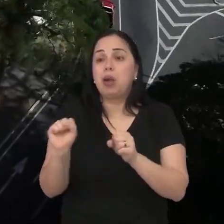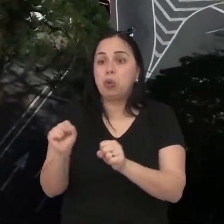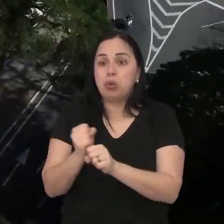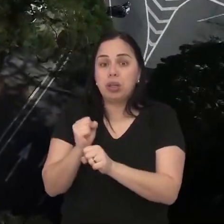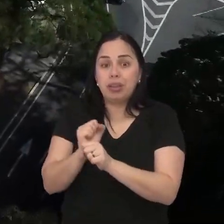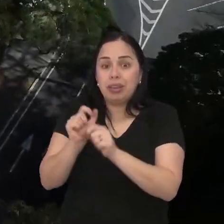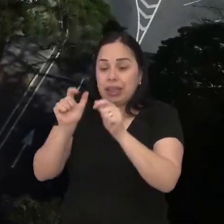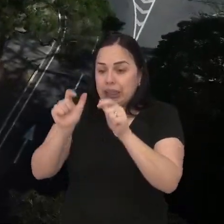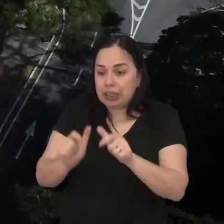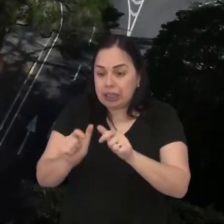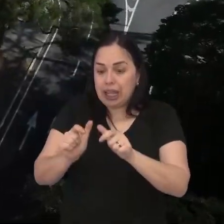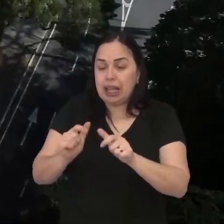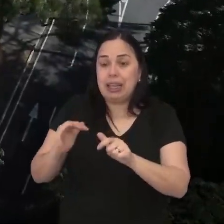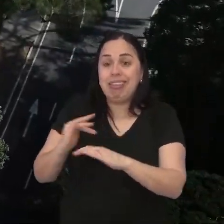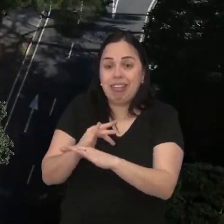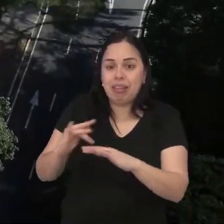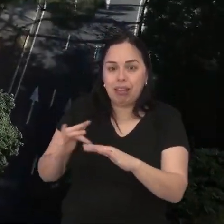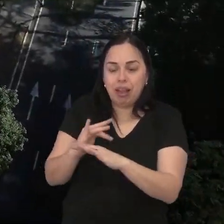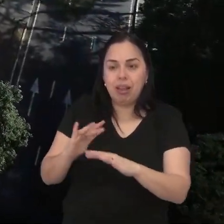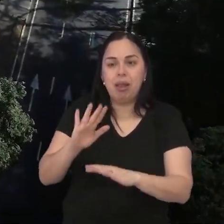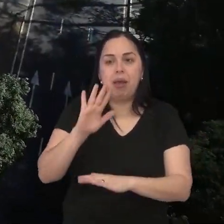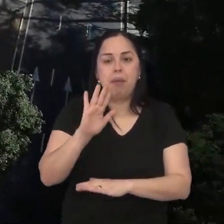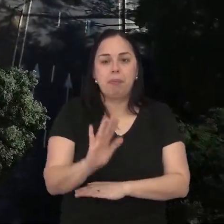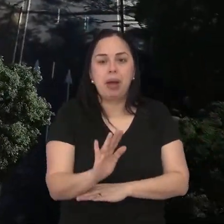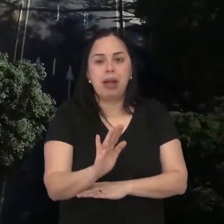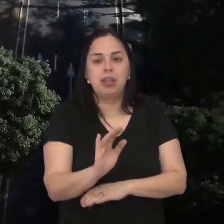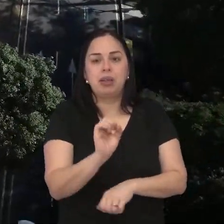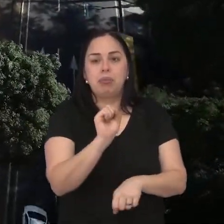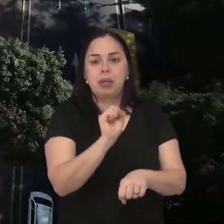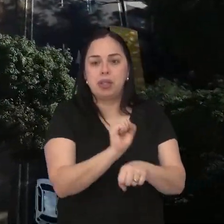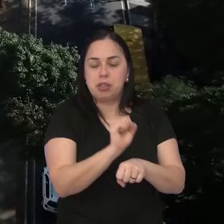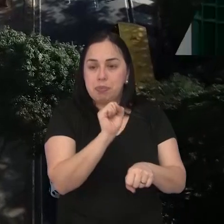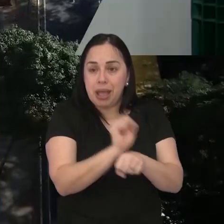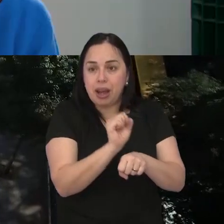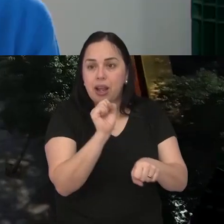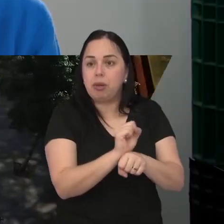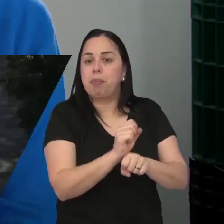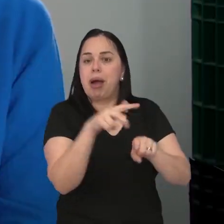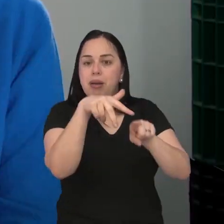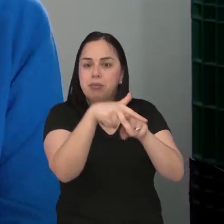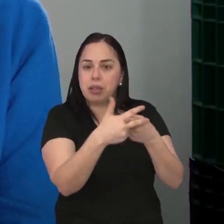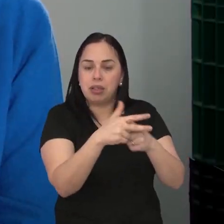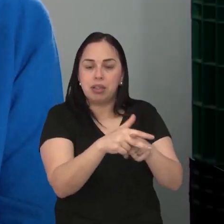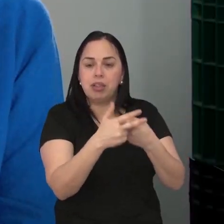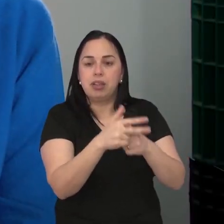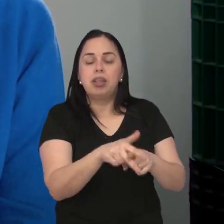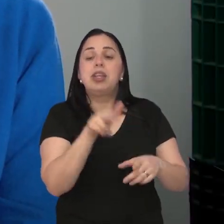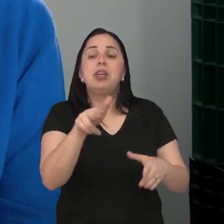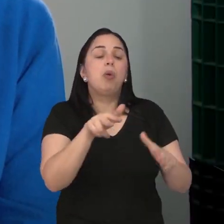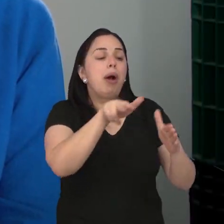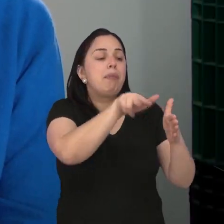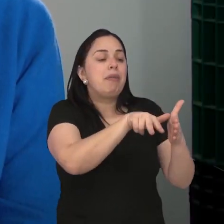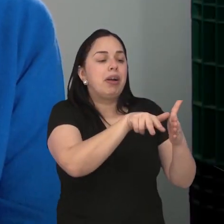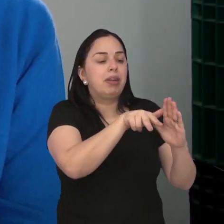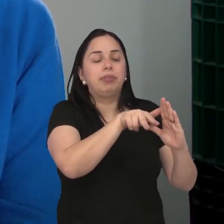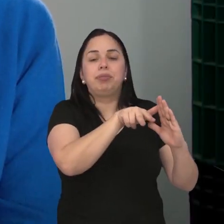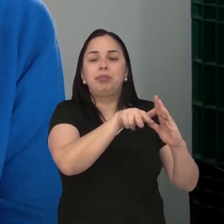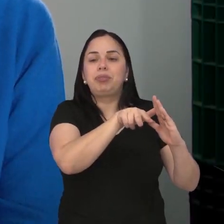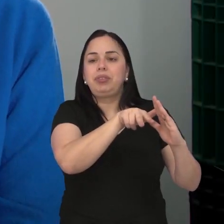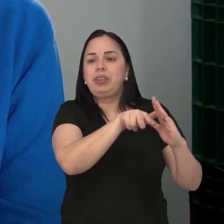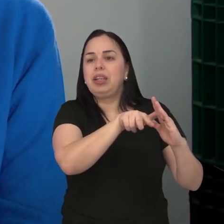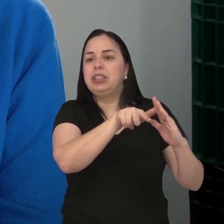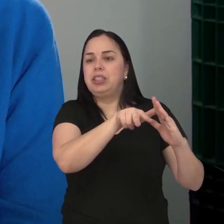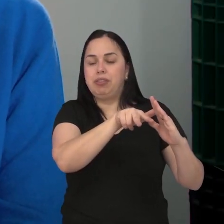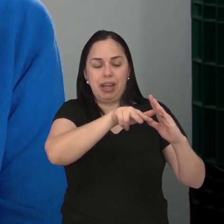pilão no meio da cidade. Agora, o corpo está lá porque estamos aguardando há um tempão esse restauro para decidir o que se faz com o